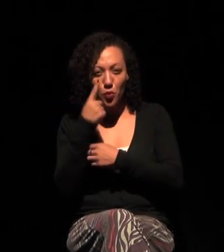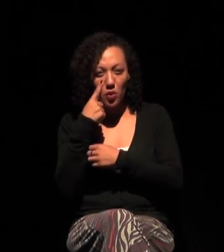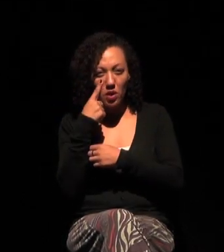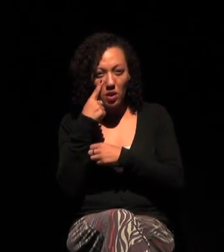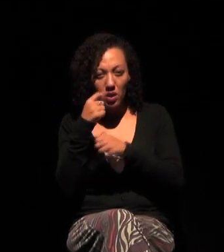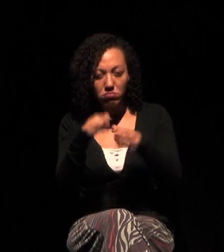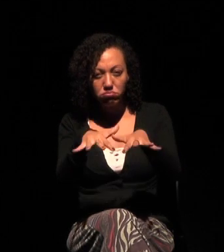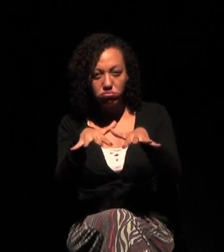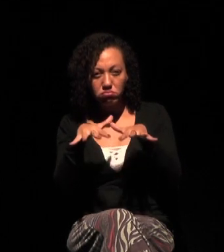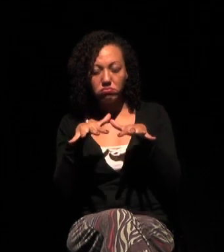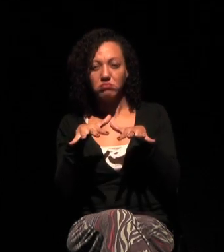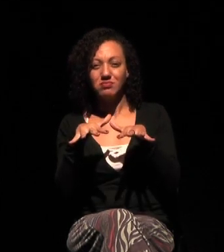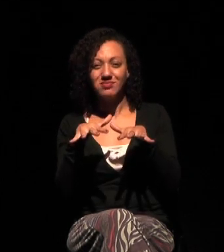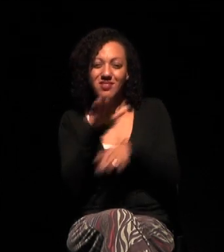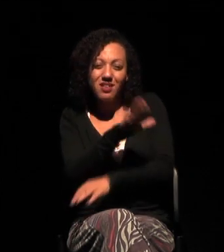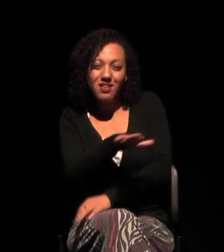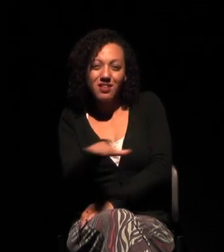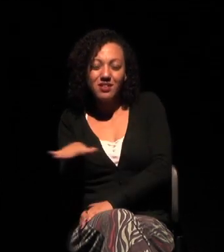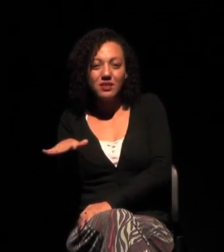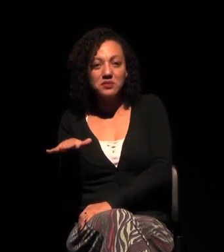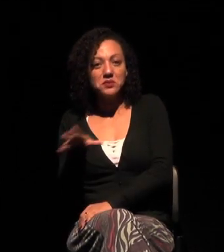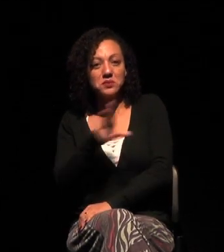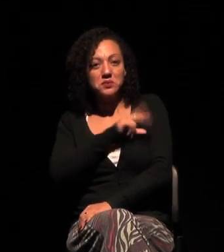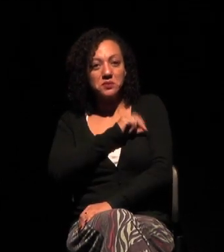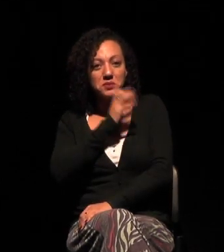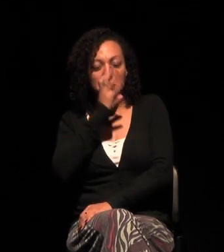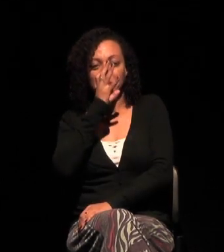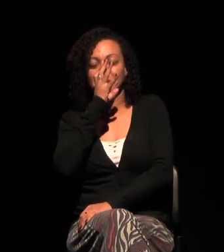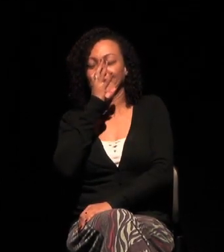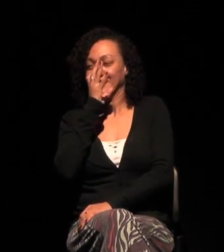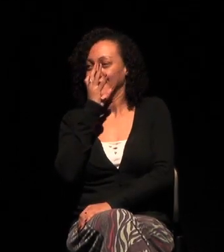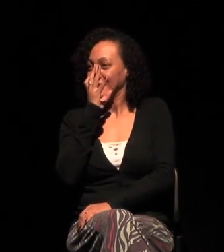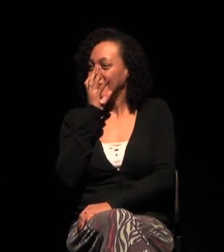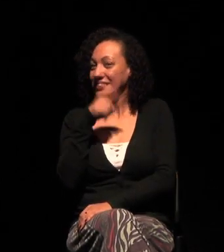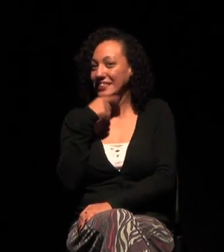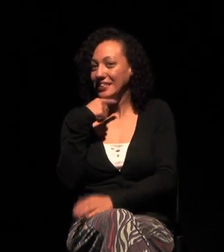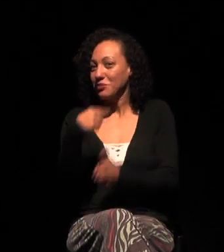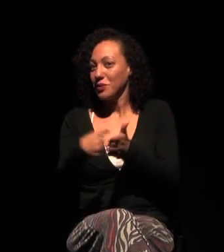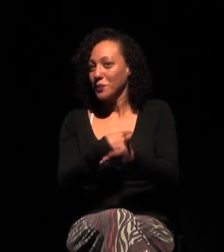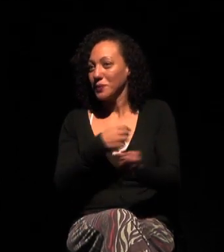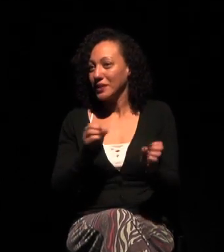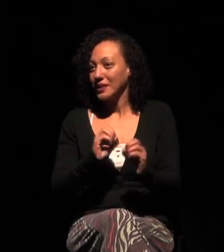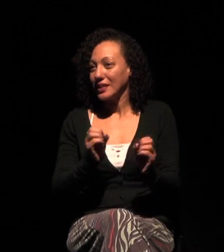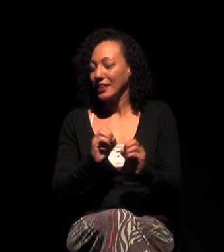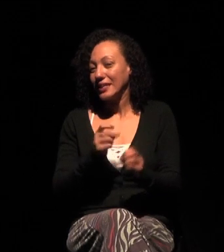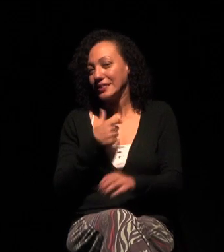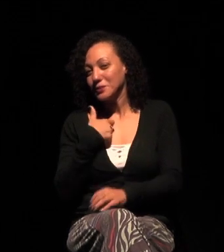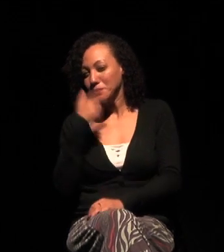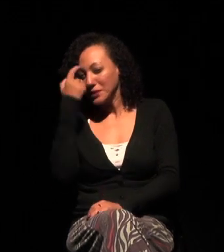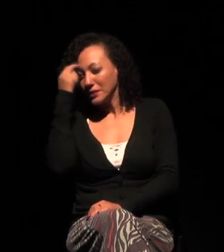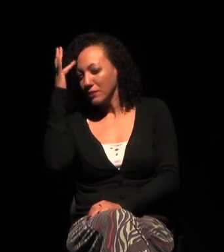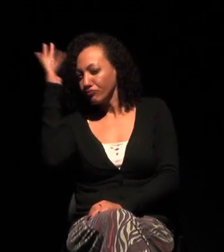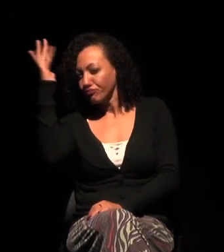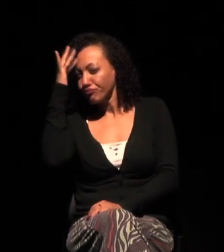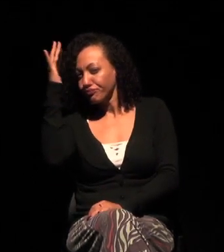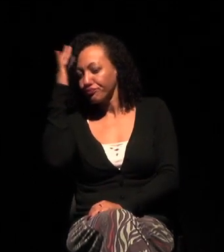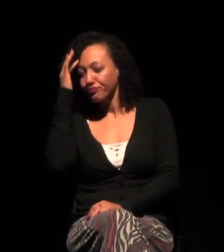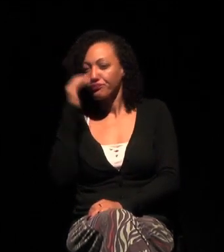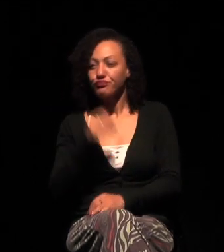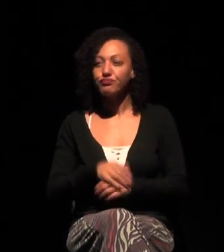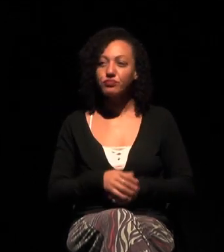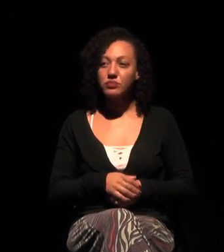toda aquela molecadinha eu falei nossa isso que vai ser um desafio fazer uma pergunta quero ficar falando sozinho